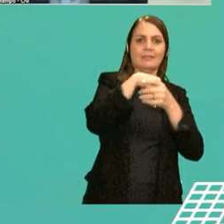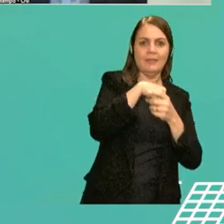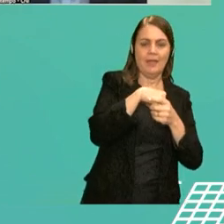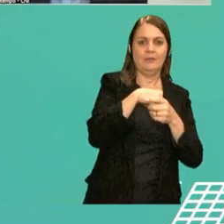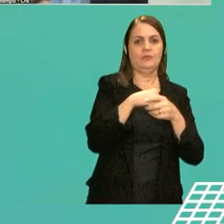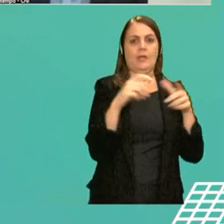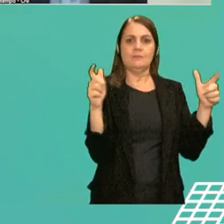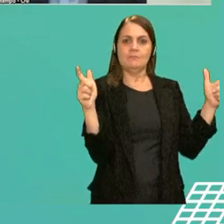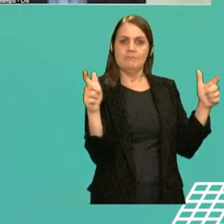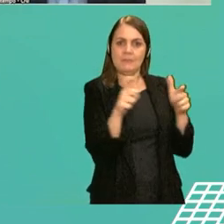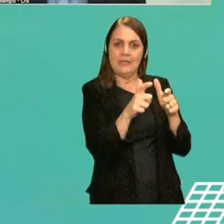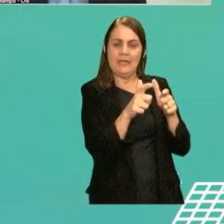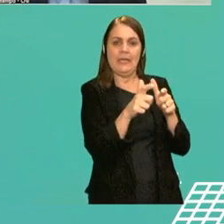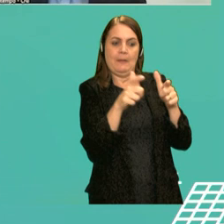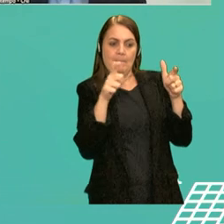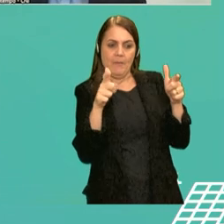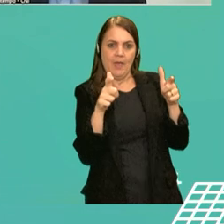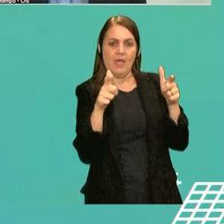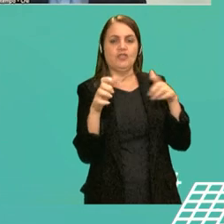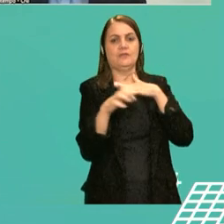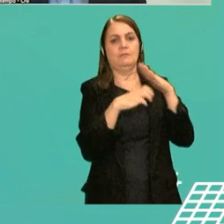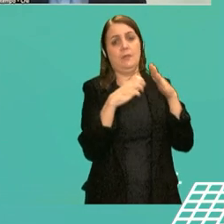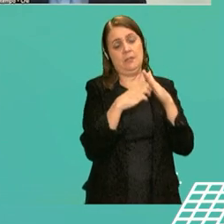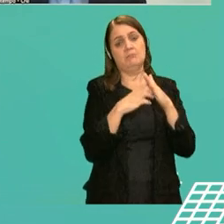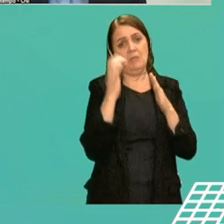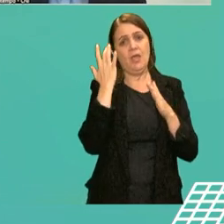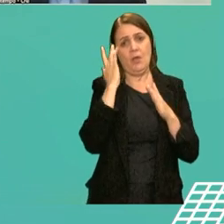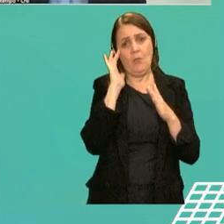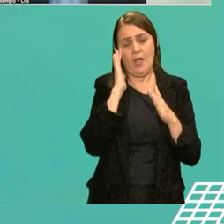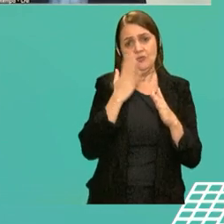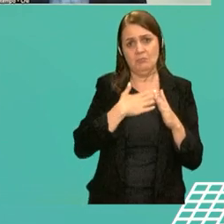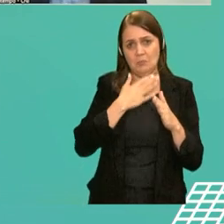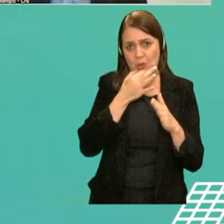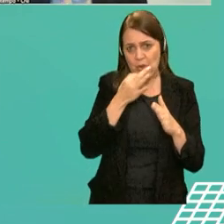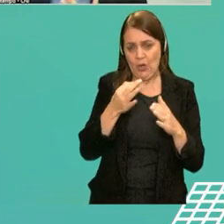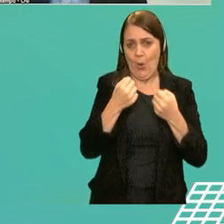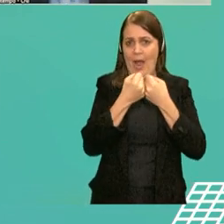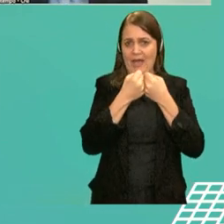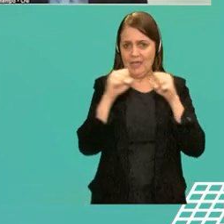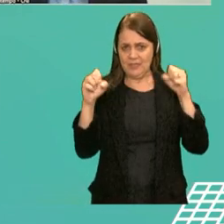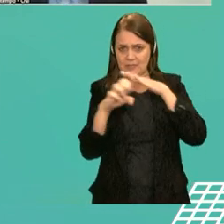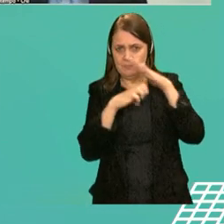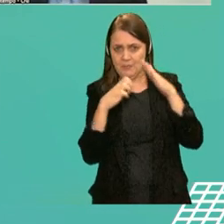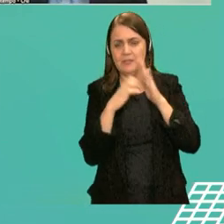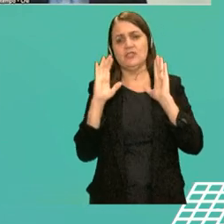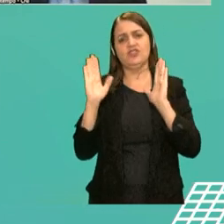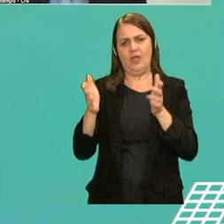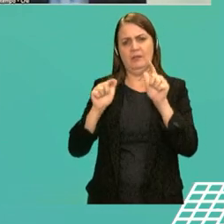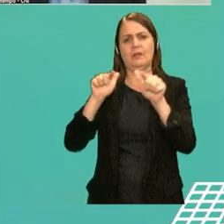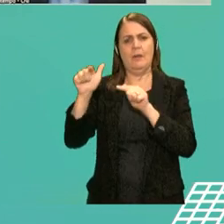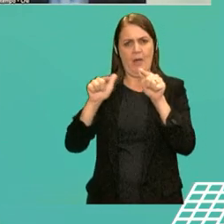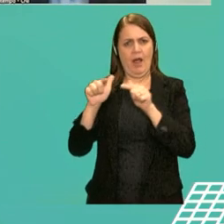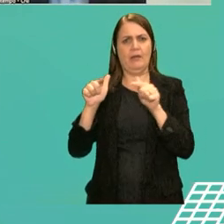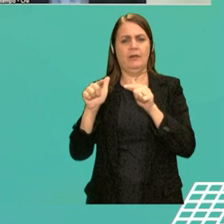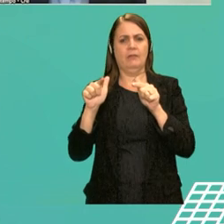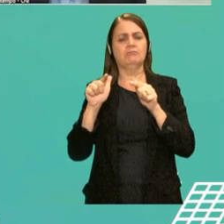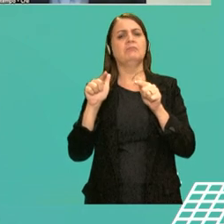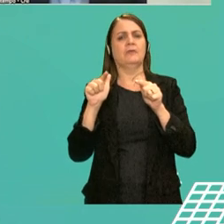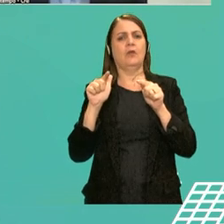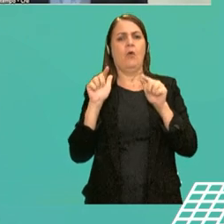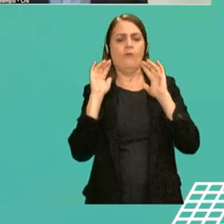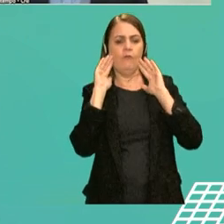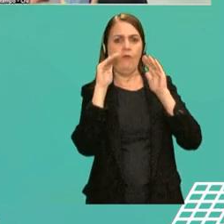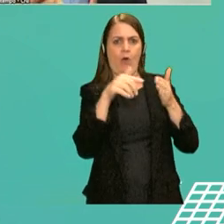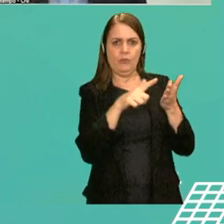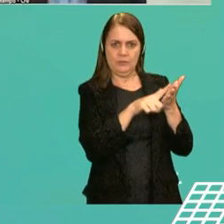grandes já trabalham em alguns movimentos dentro dessa agenda. Um maior direcionamento dos recursos, dos programas de